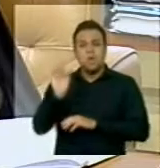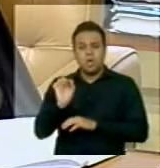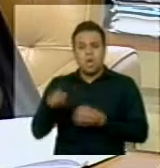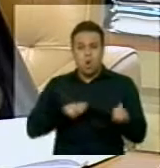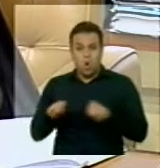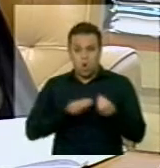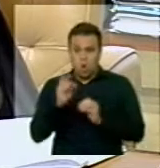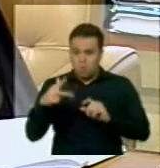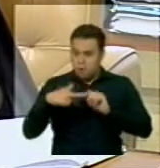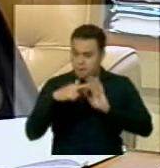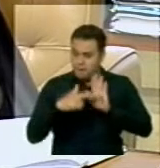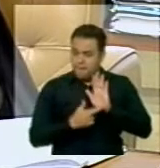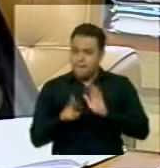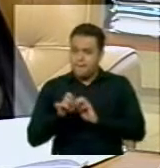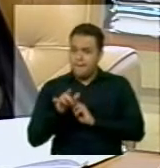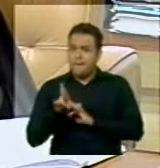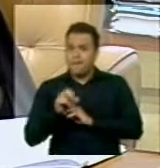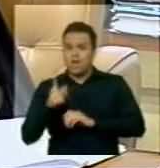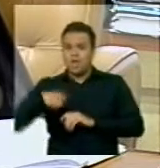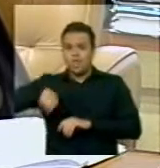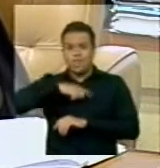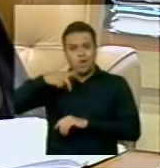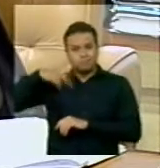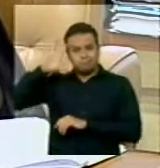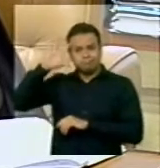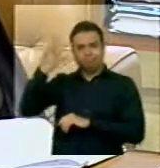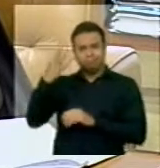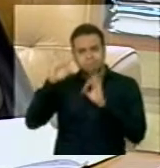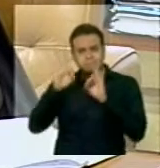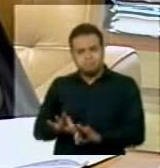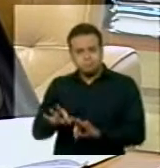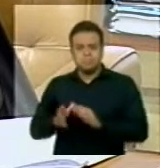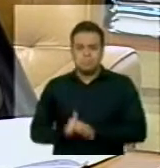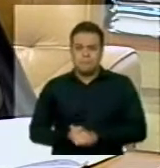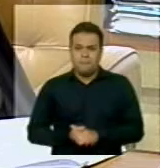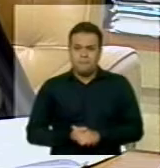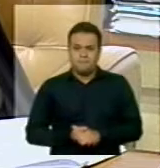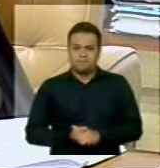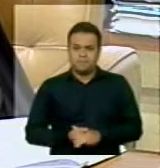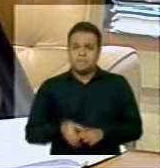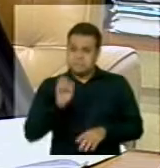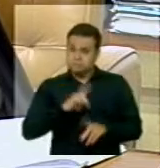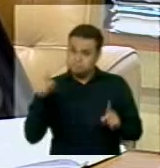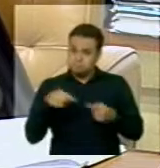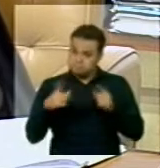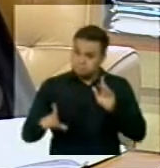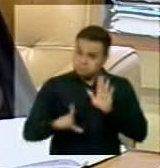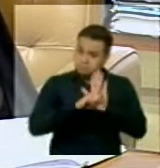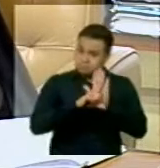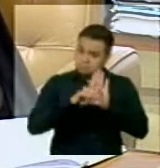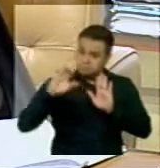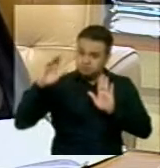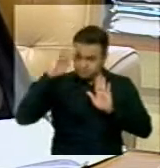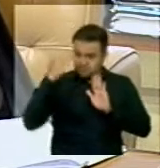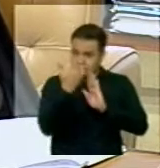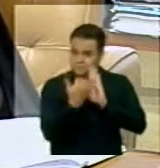medida as nossas decisões serão, de fato, satisfeitas no plano em